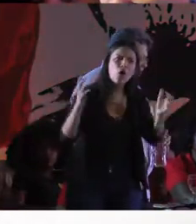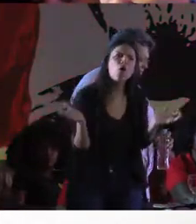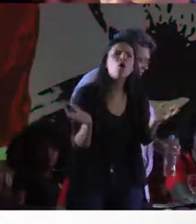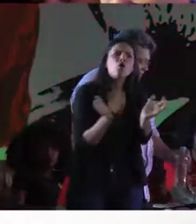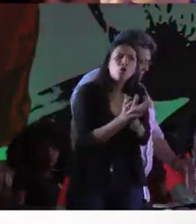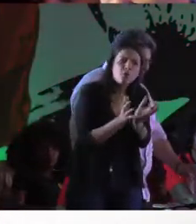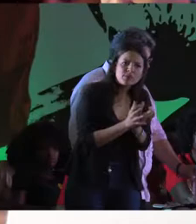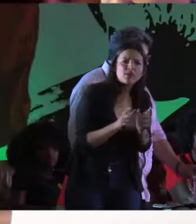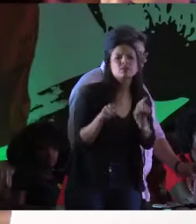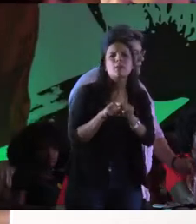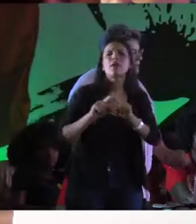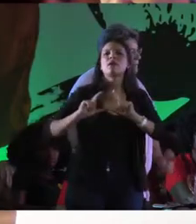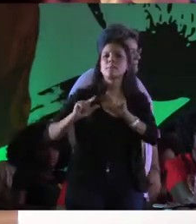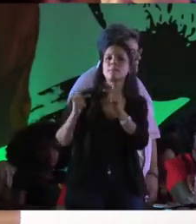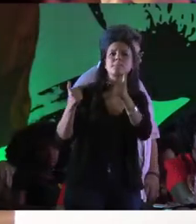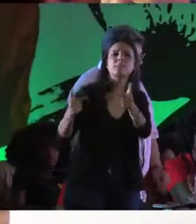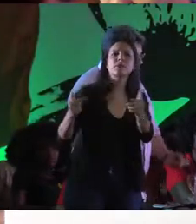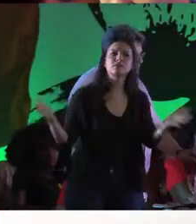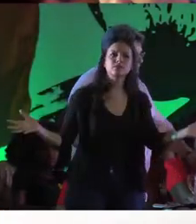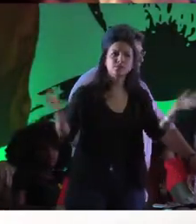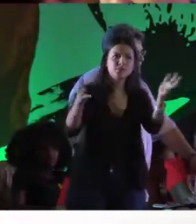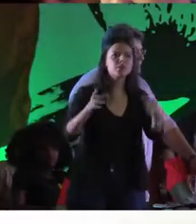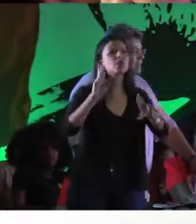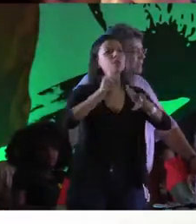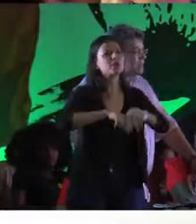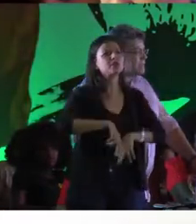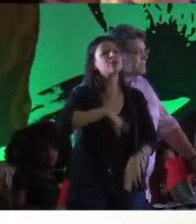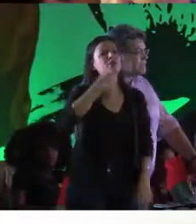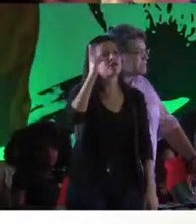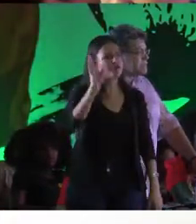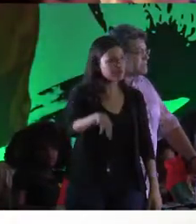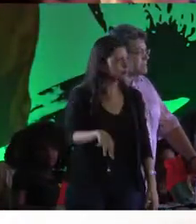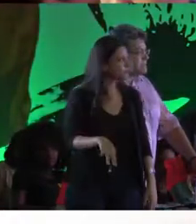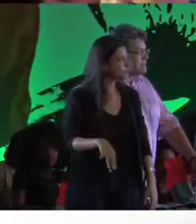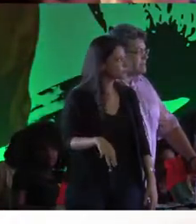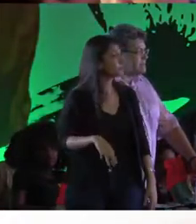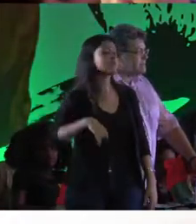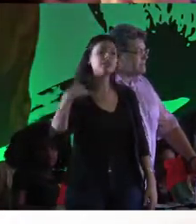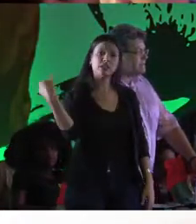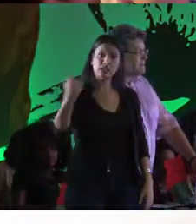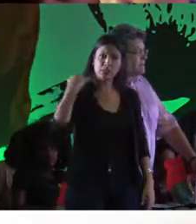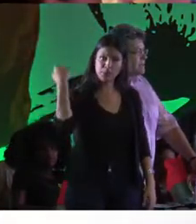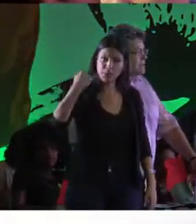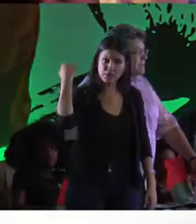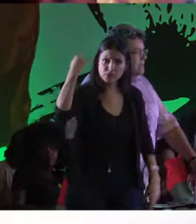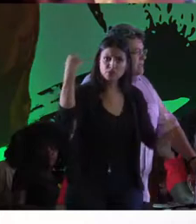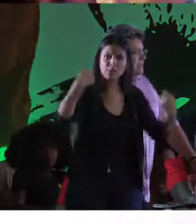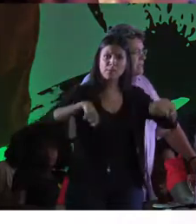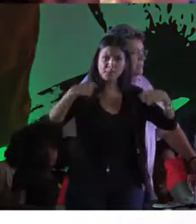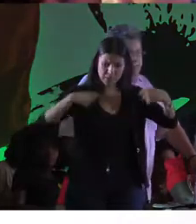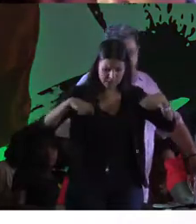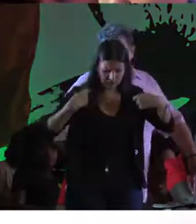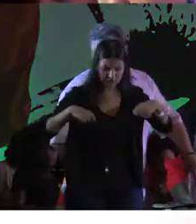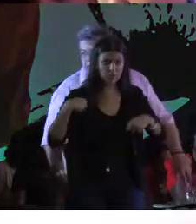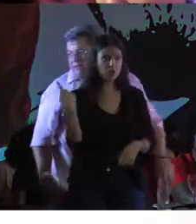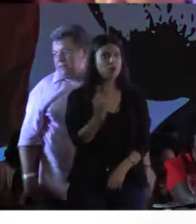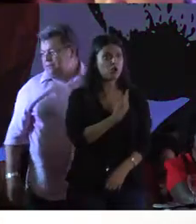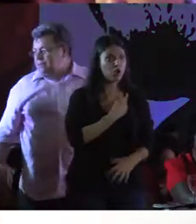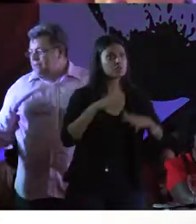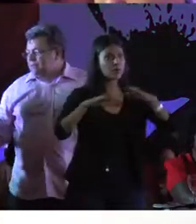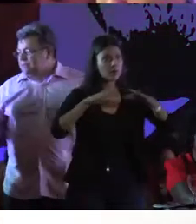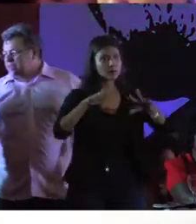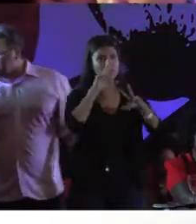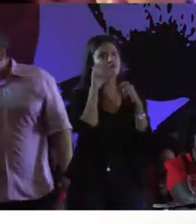nossa militância. E por isso eu encerro dizendo, companheiros, que é necessário fortalecer a nossa mobilização.